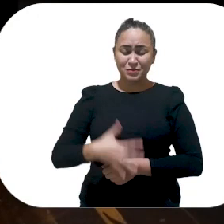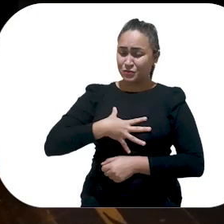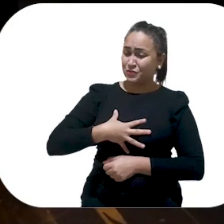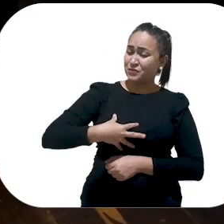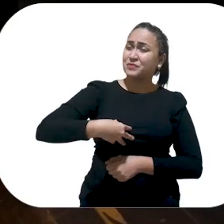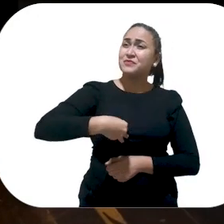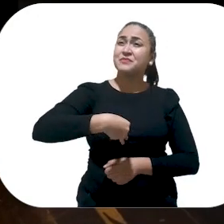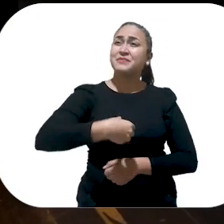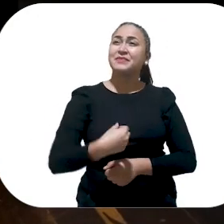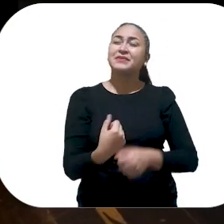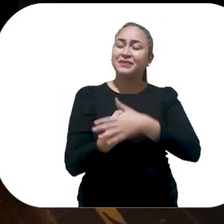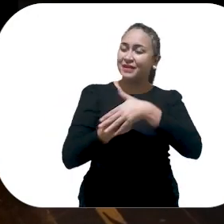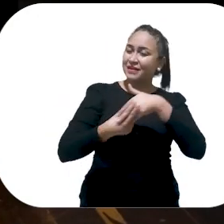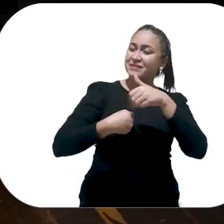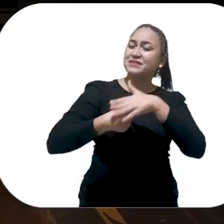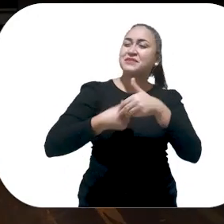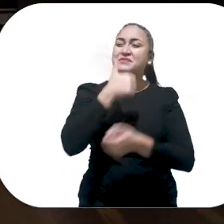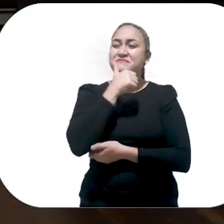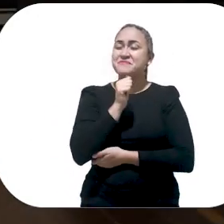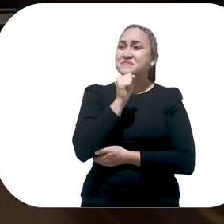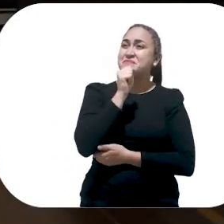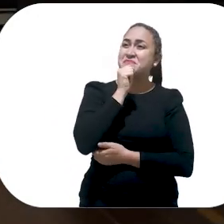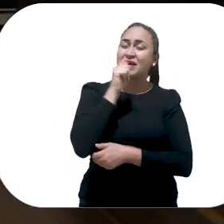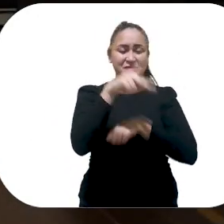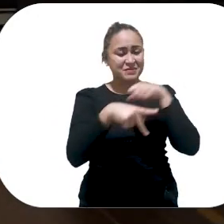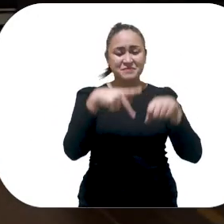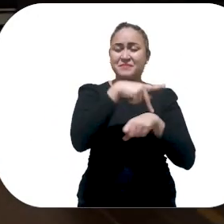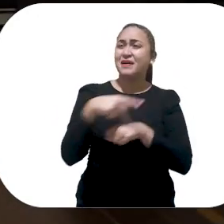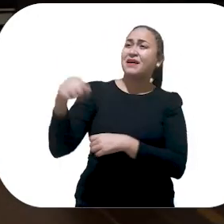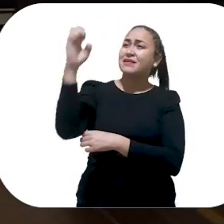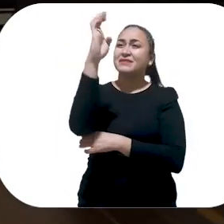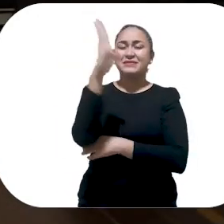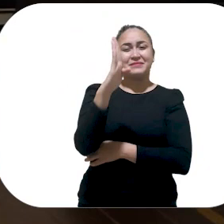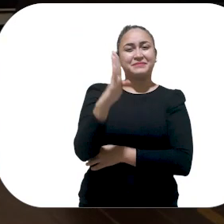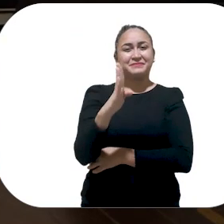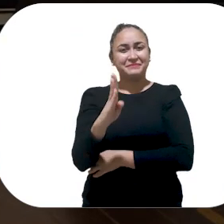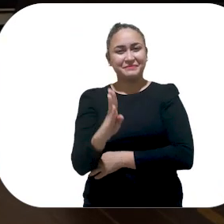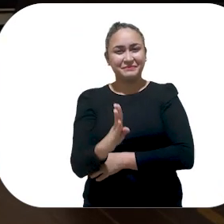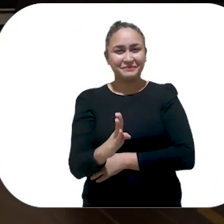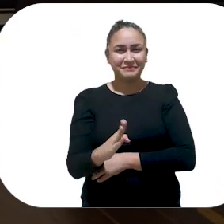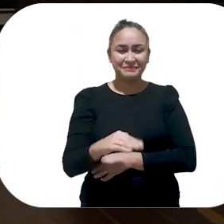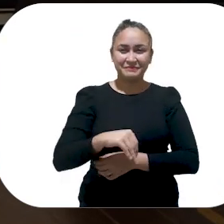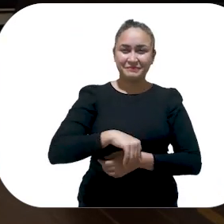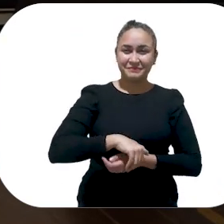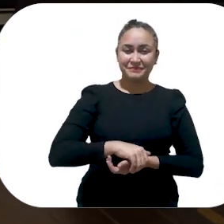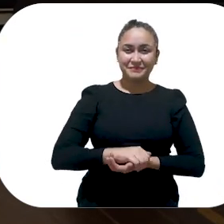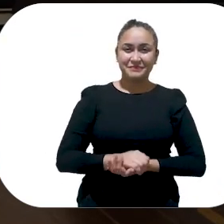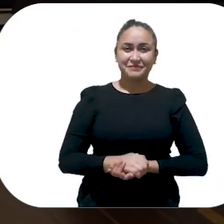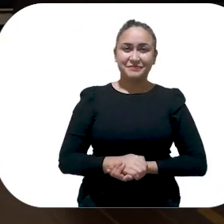deste sol és mais gentil, pátria amada, Brasil.